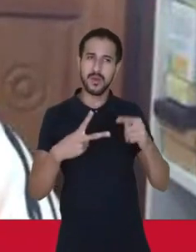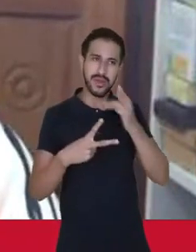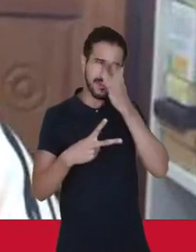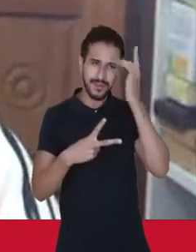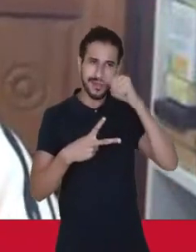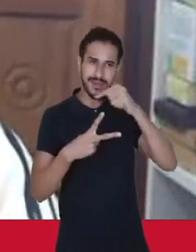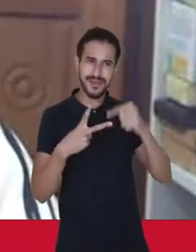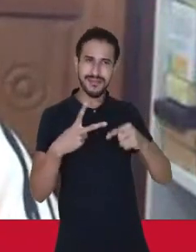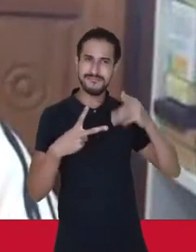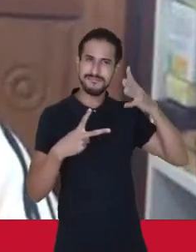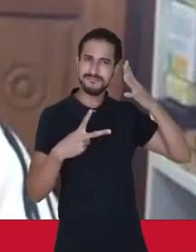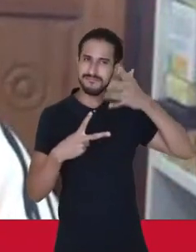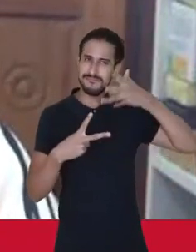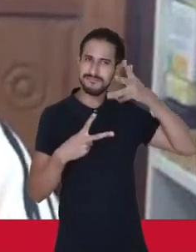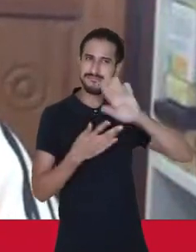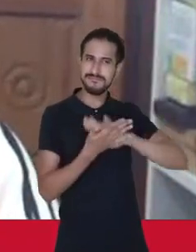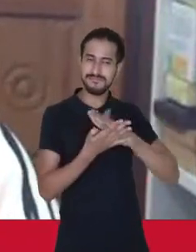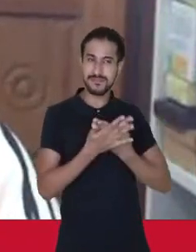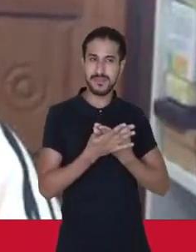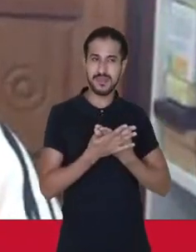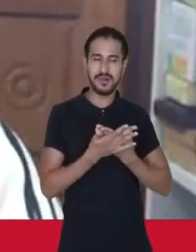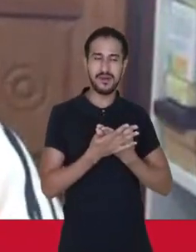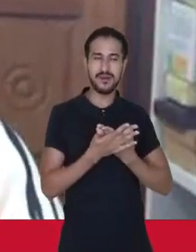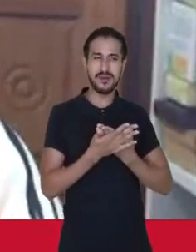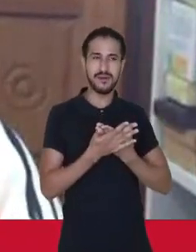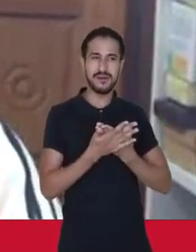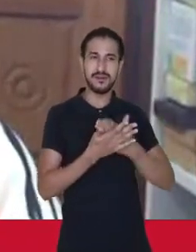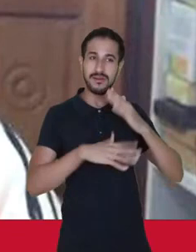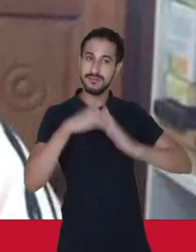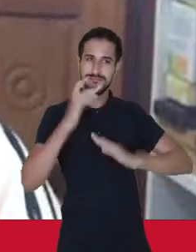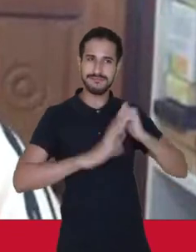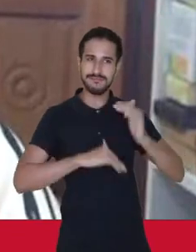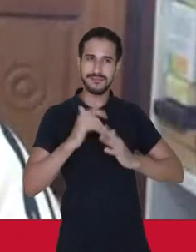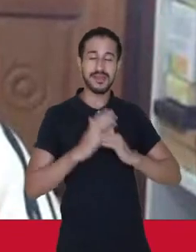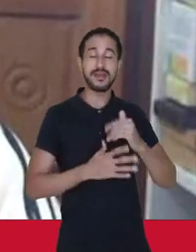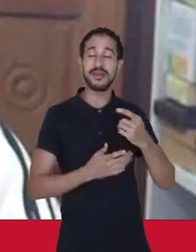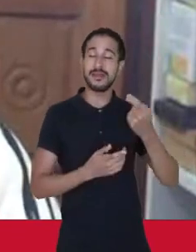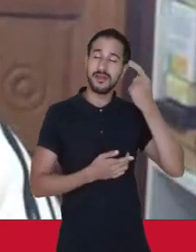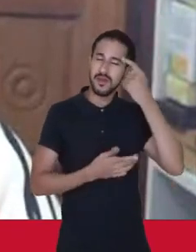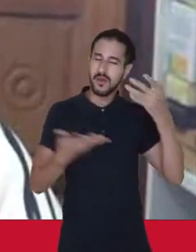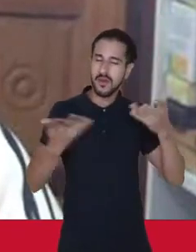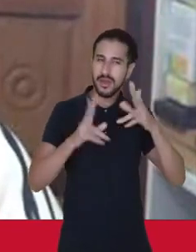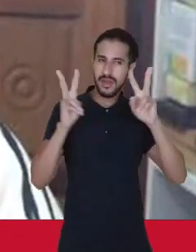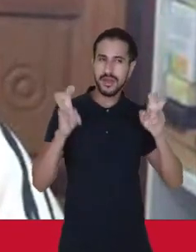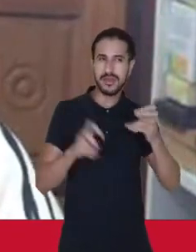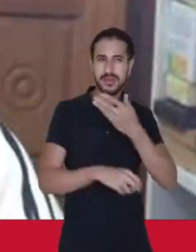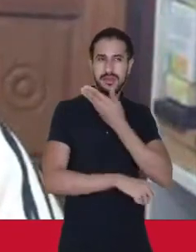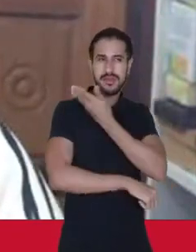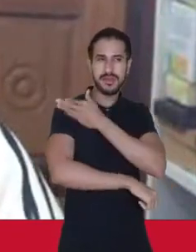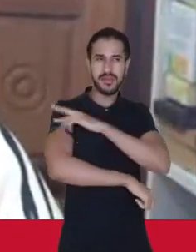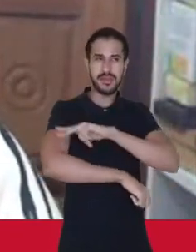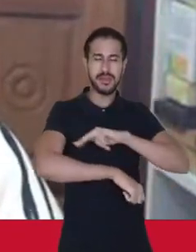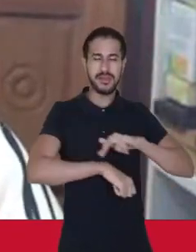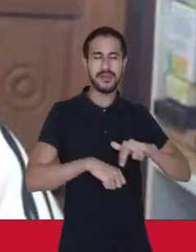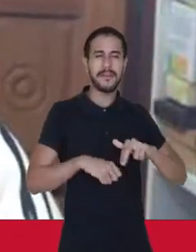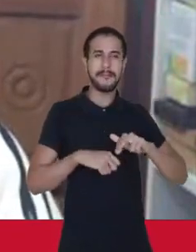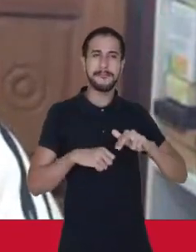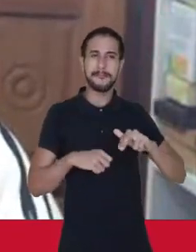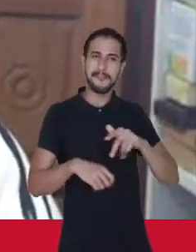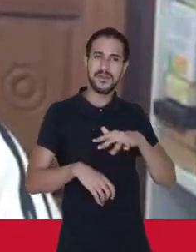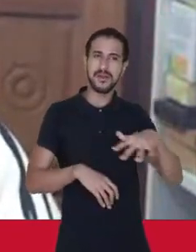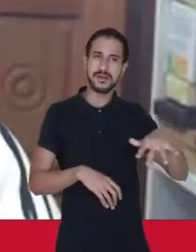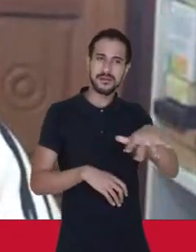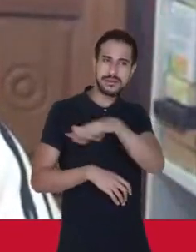pessoas, os dois profissionais que estarão conosco aqui. Vamos pensar hoje sobre a questão do racismo ambiental e os seus impactos na